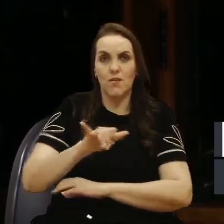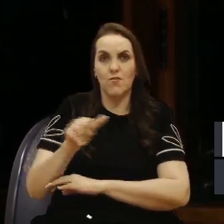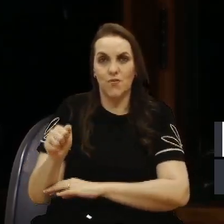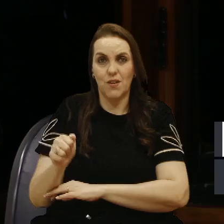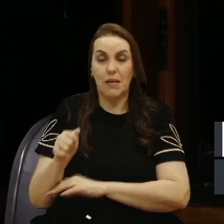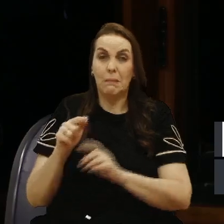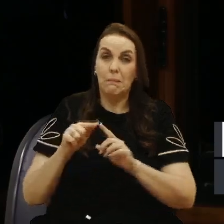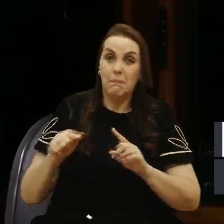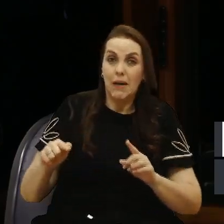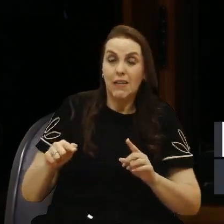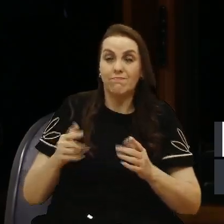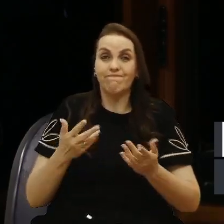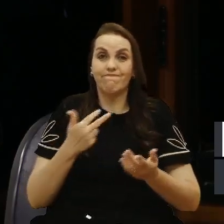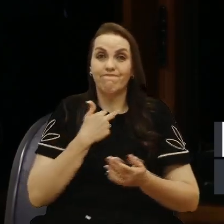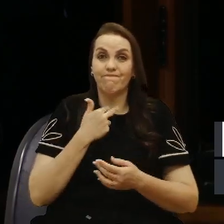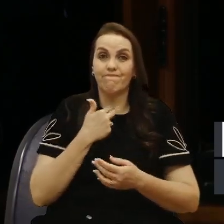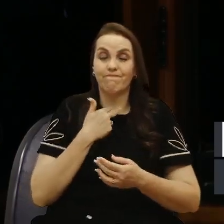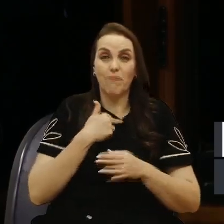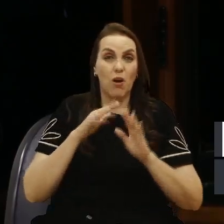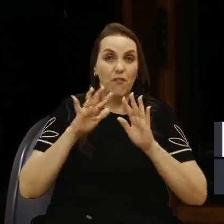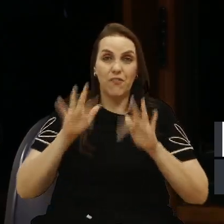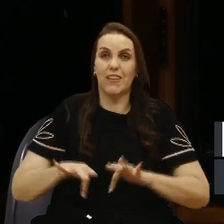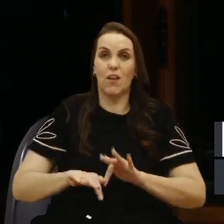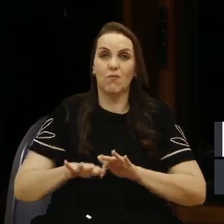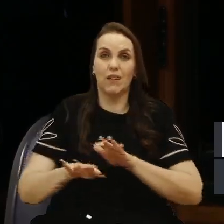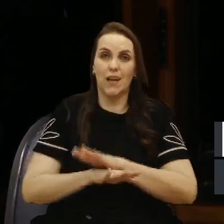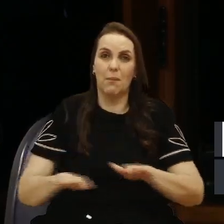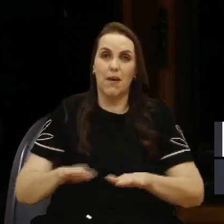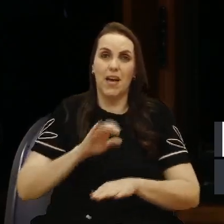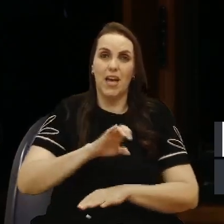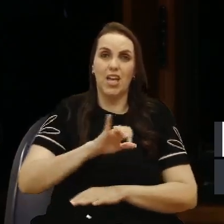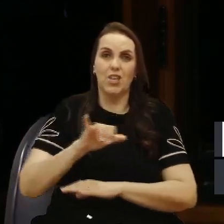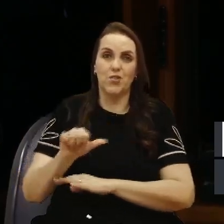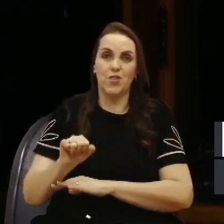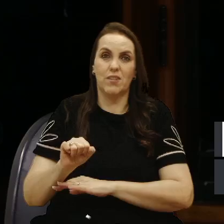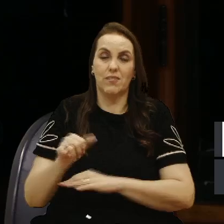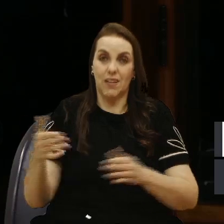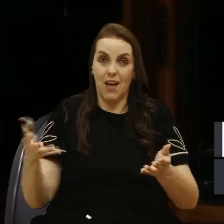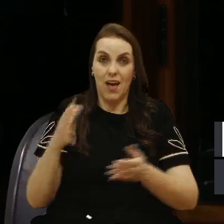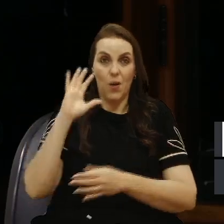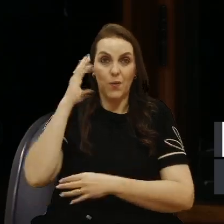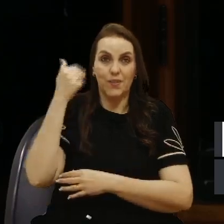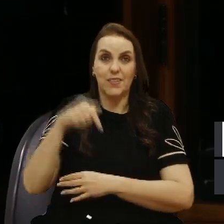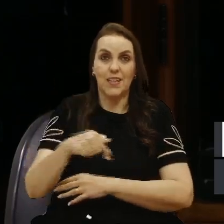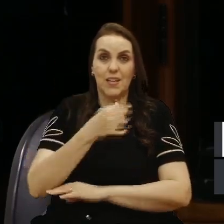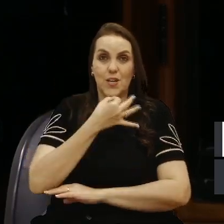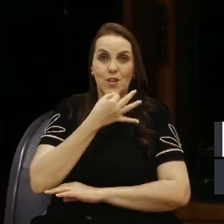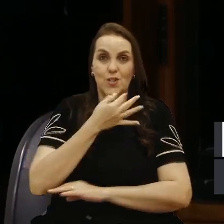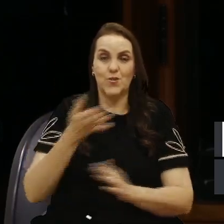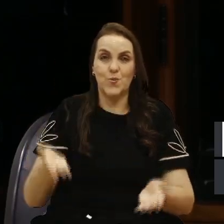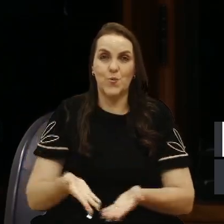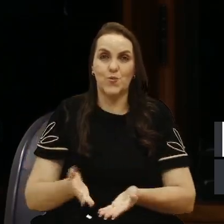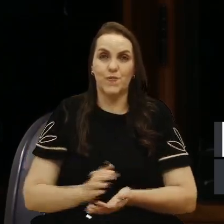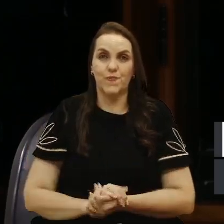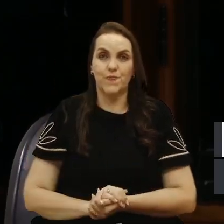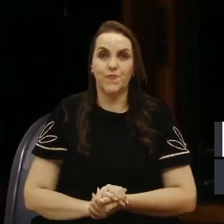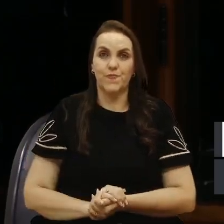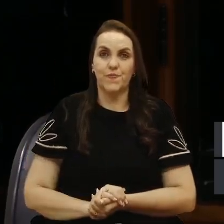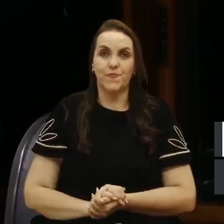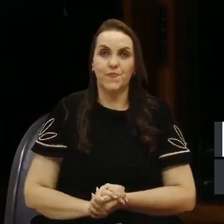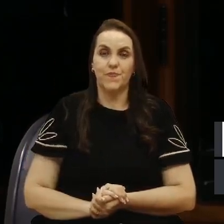Agora, o que não dá é para acabar com a EJA, que é o que acontece no município de Caxias do Sul hoje.